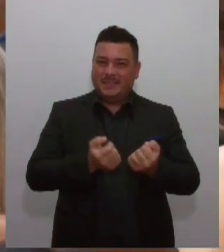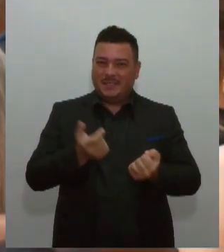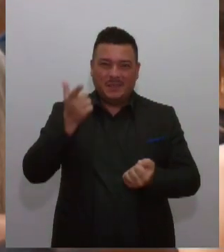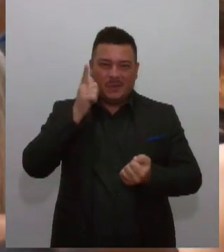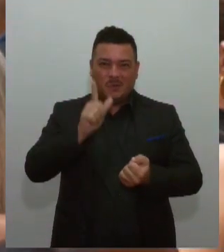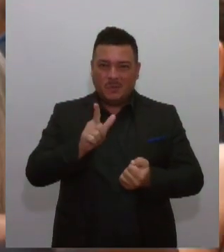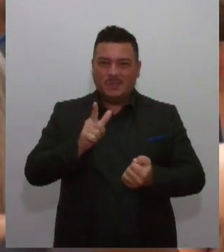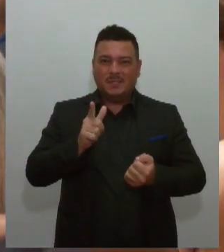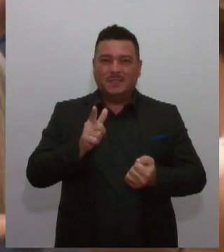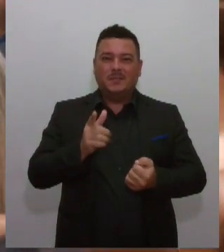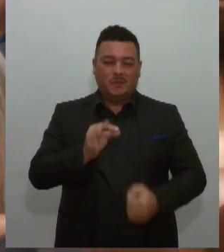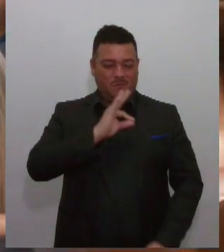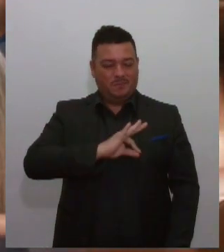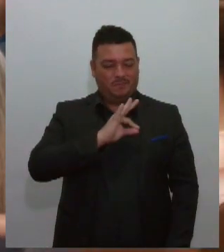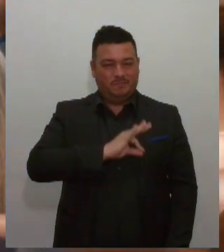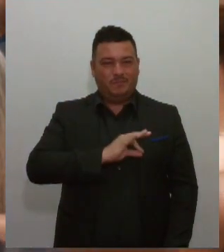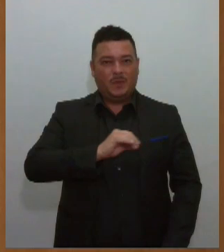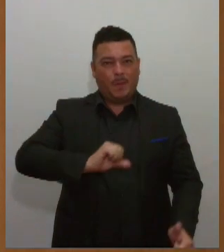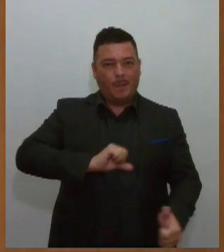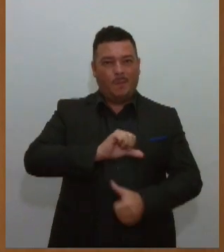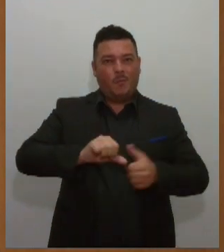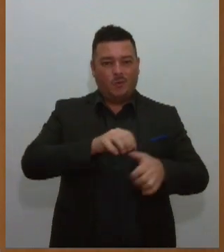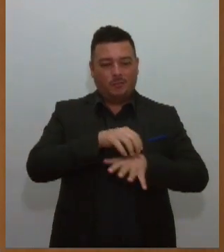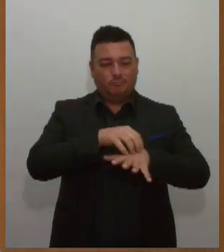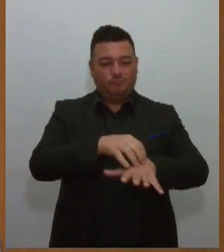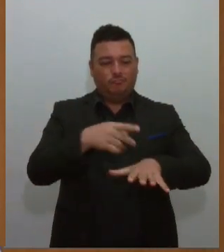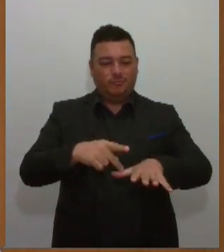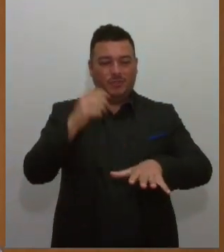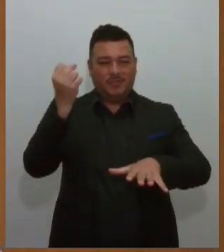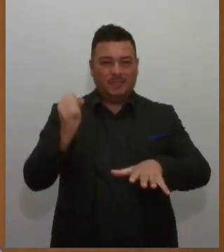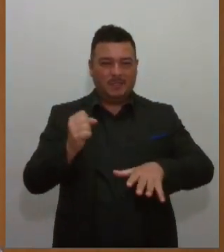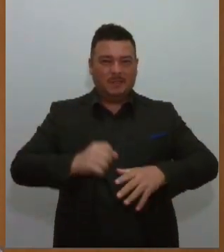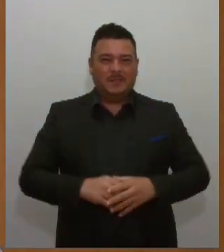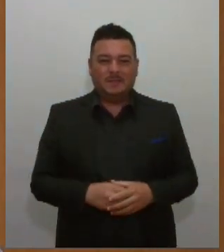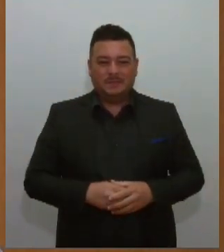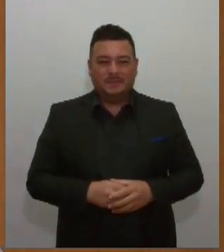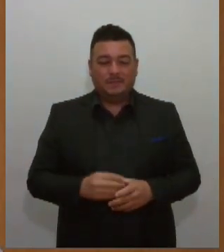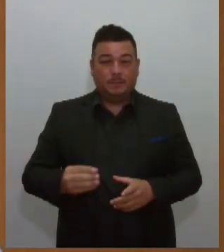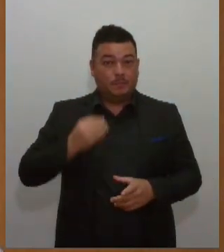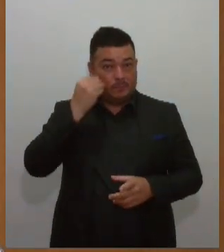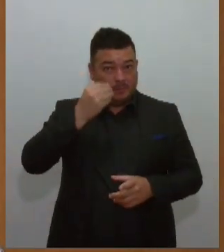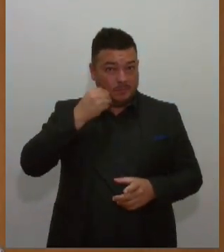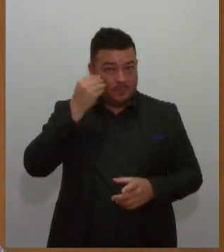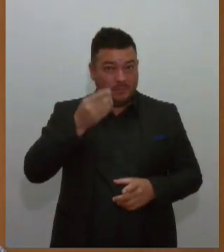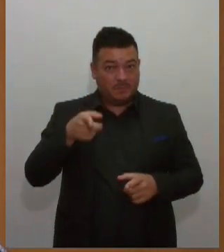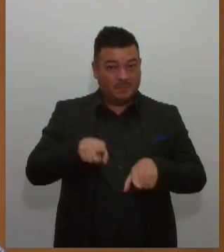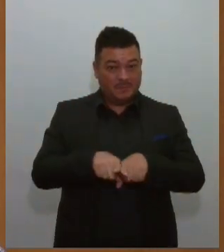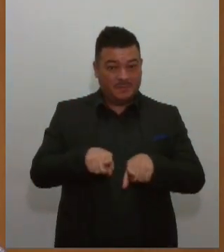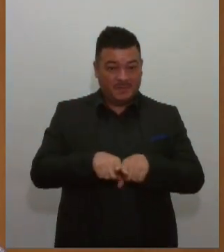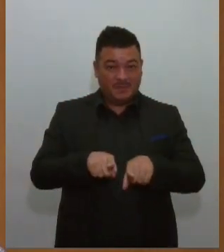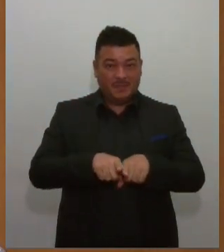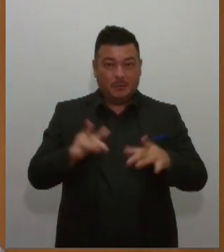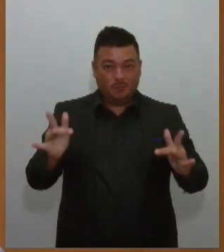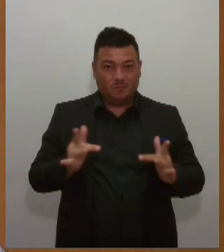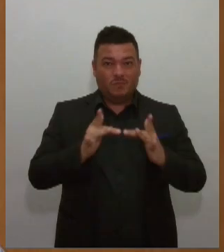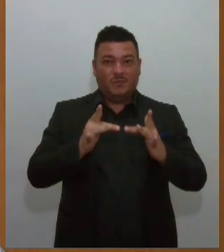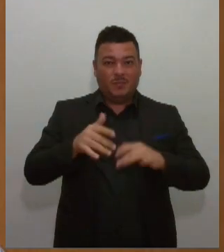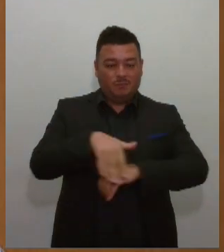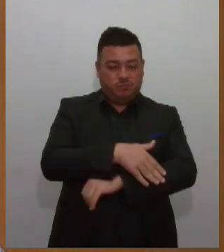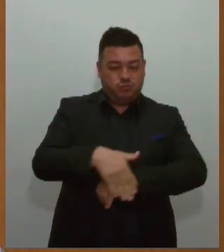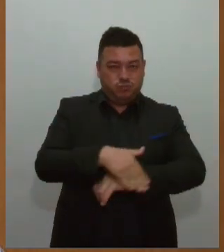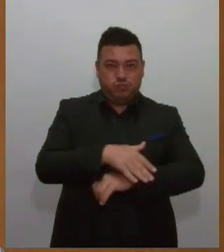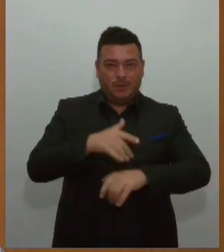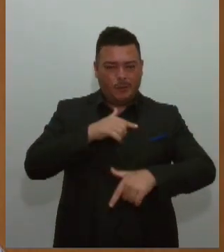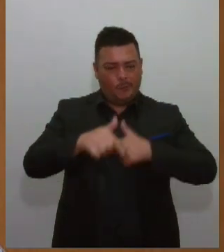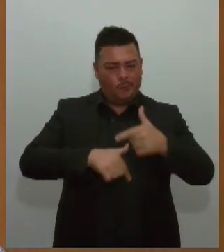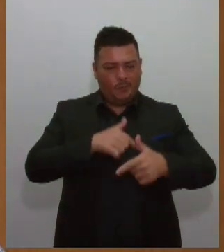transformar o setor de transporte em Sergipe. A experiência adquirida nas estradas e o desejo de oferecer um serviço